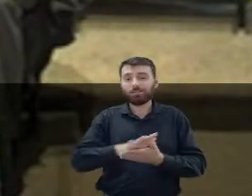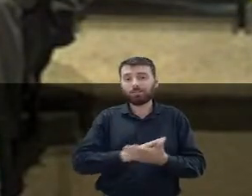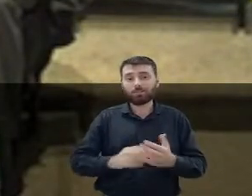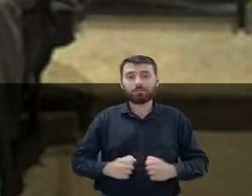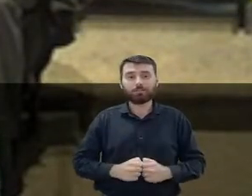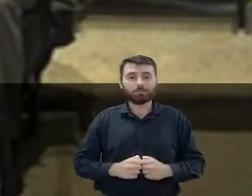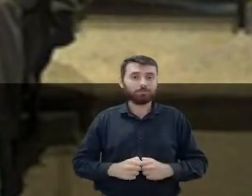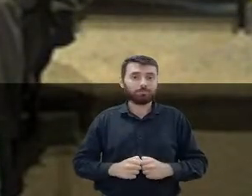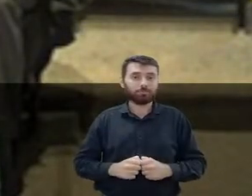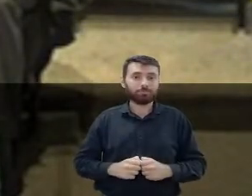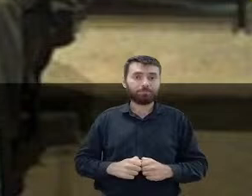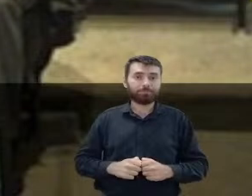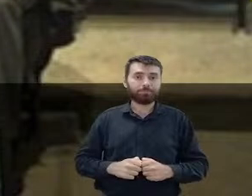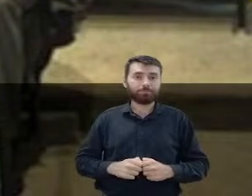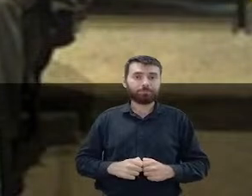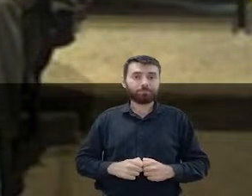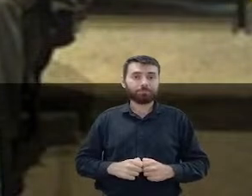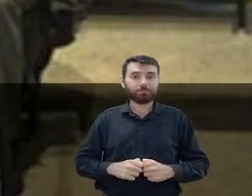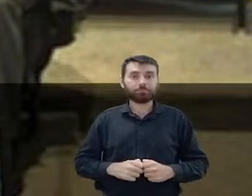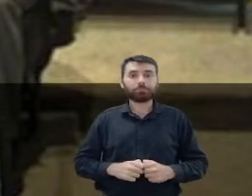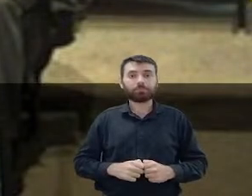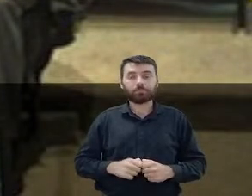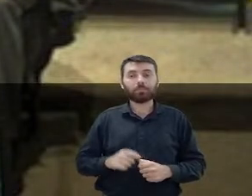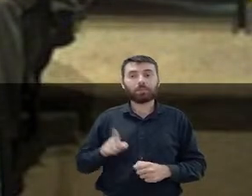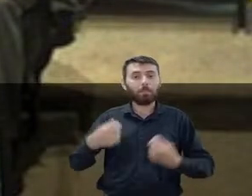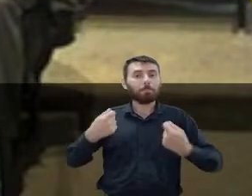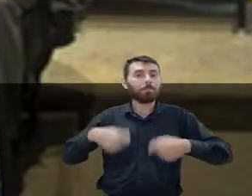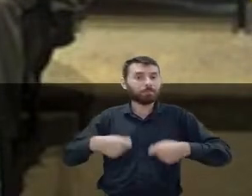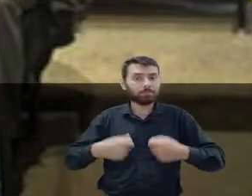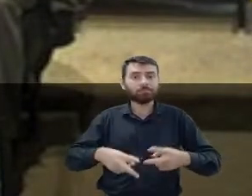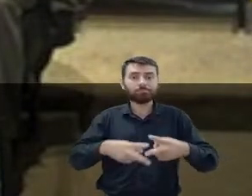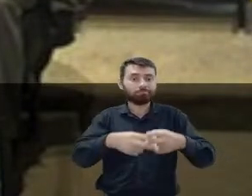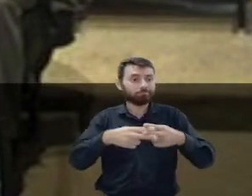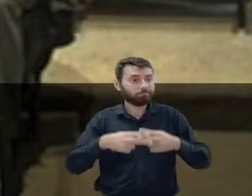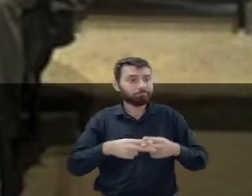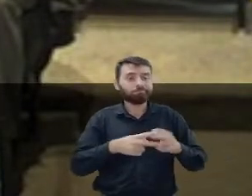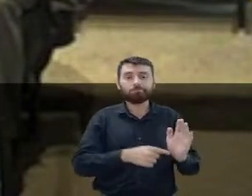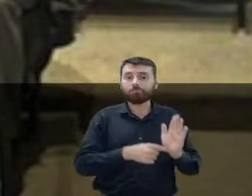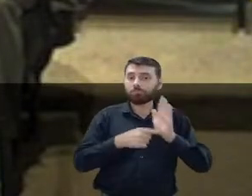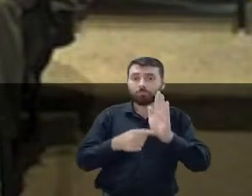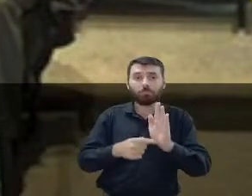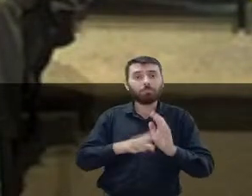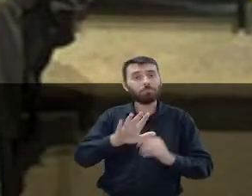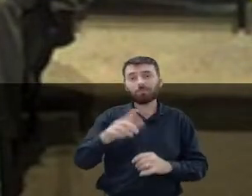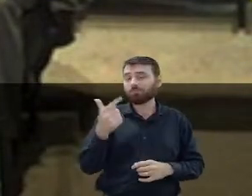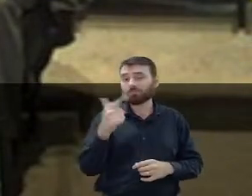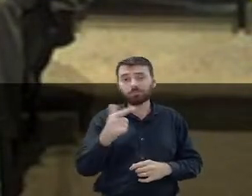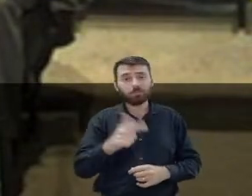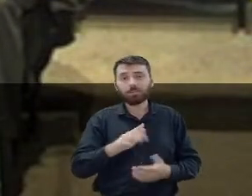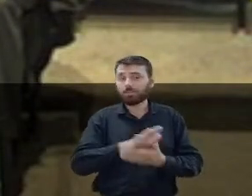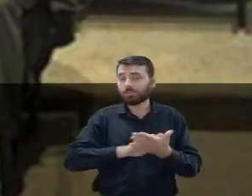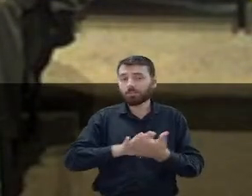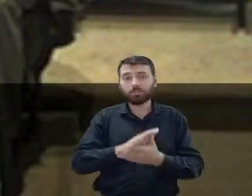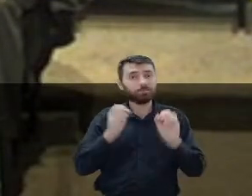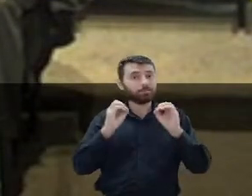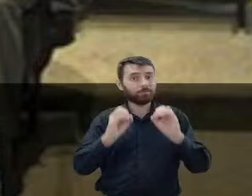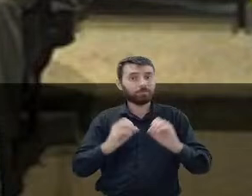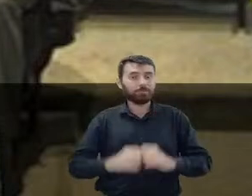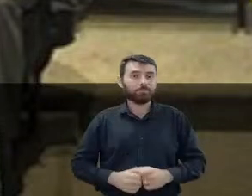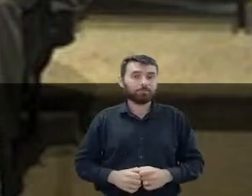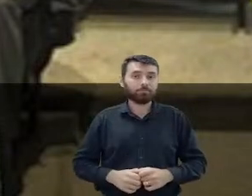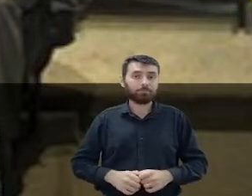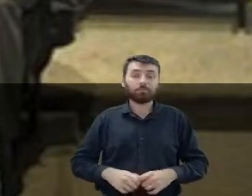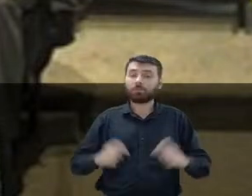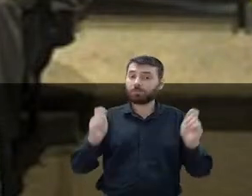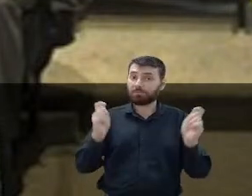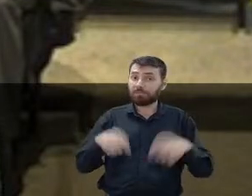faz uma evolução dos atestados médicos. Não tem nenhum atestado dessa época. Então, assim, ela podia estar capaz. Quem